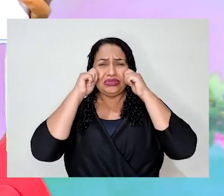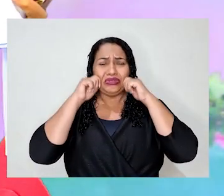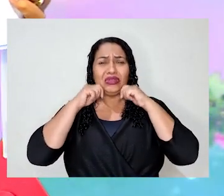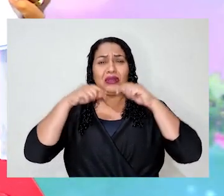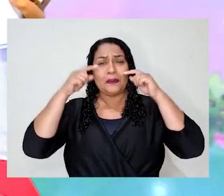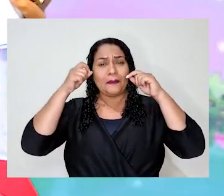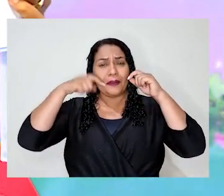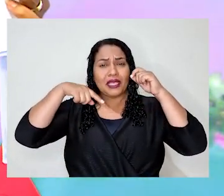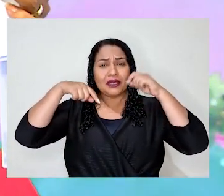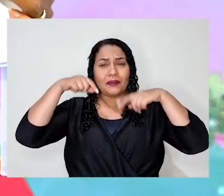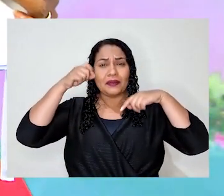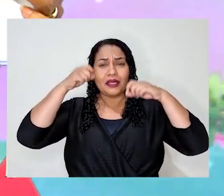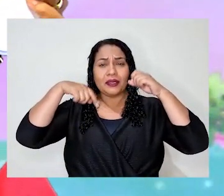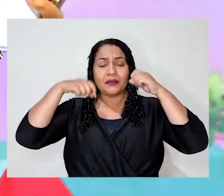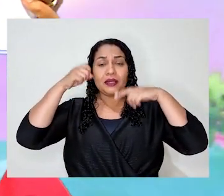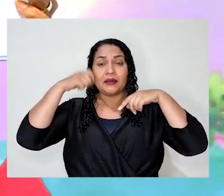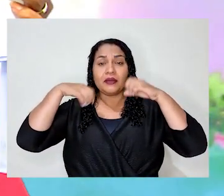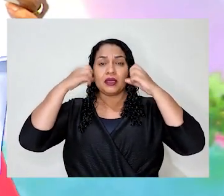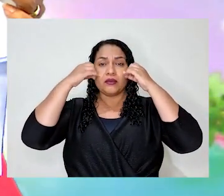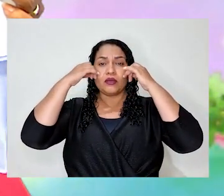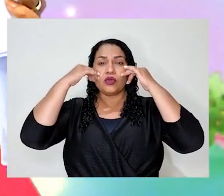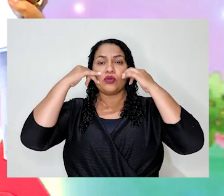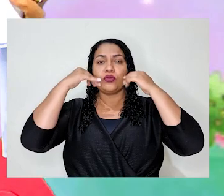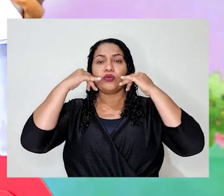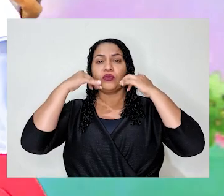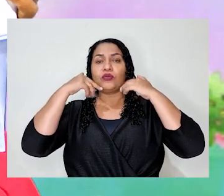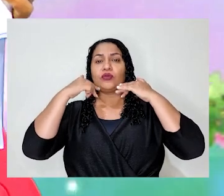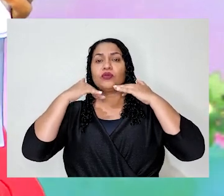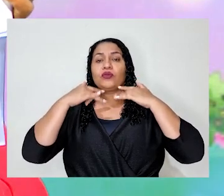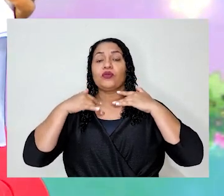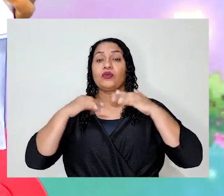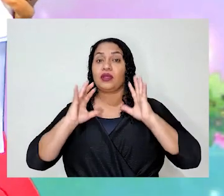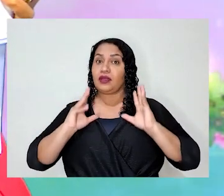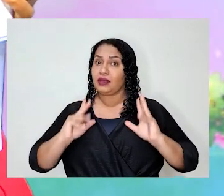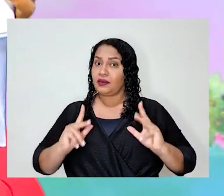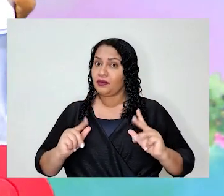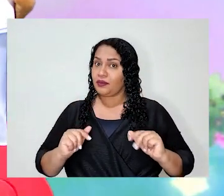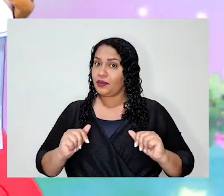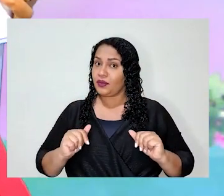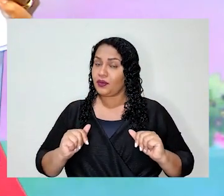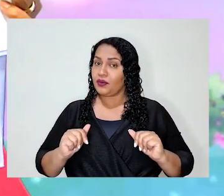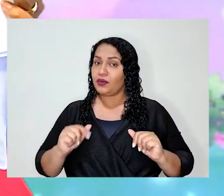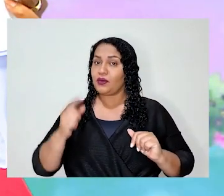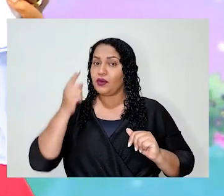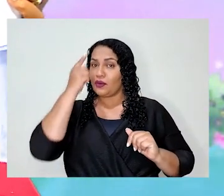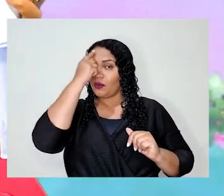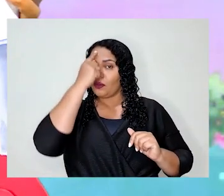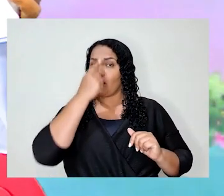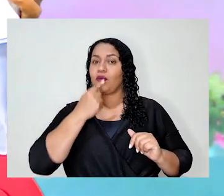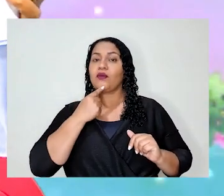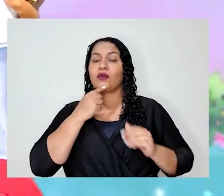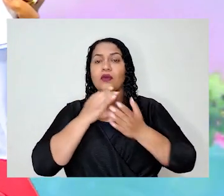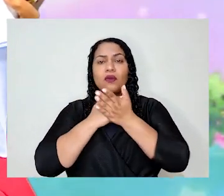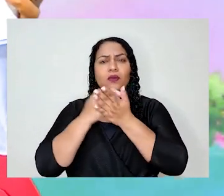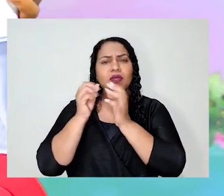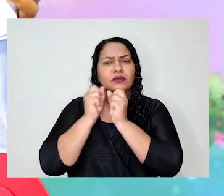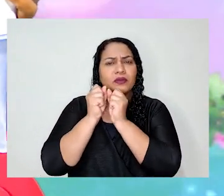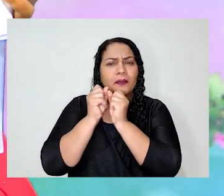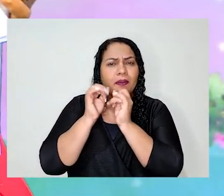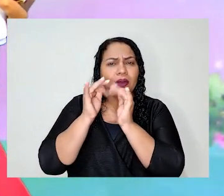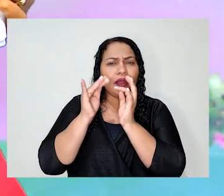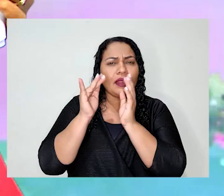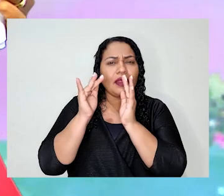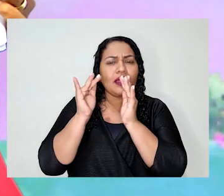até que suas lágrimas lavaram o rostinho da estrelinha. E ela começou a brilhar